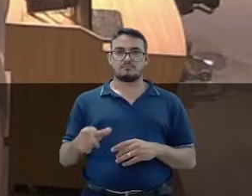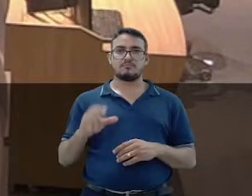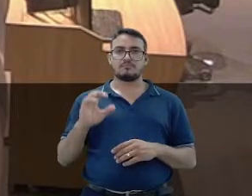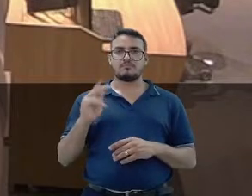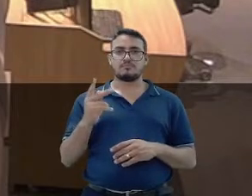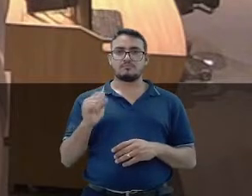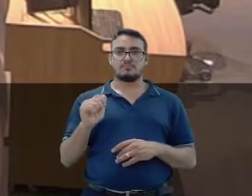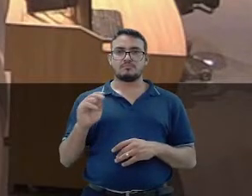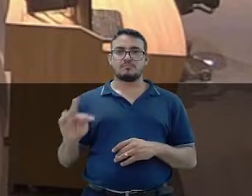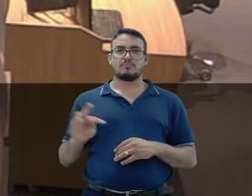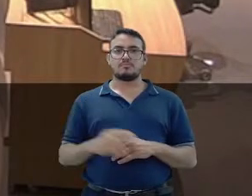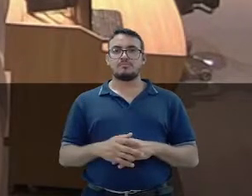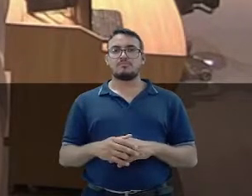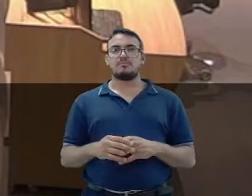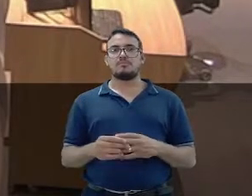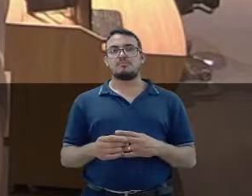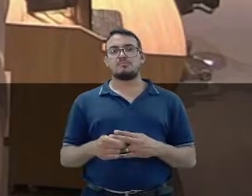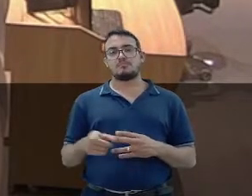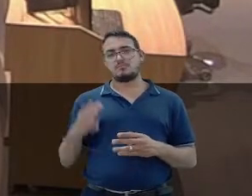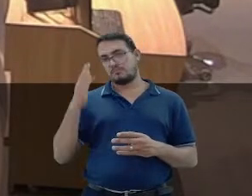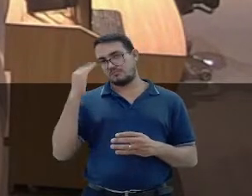ciente